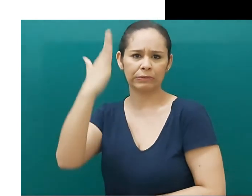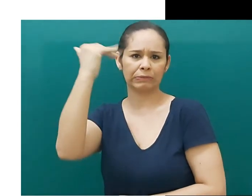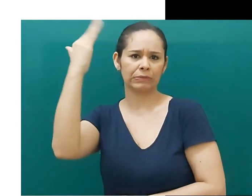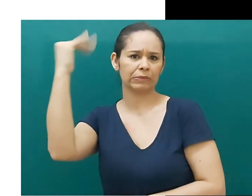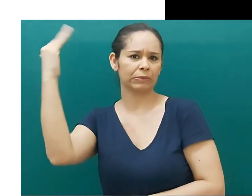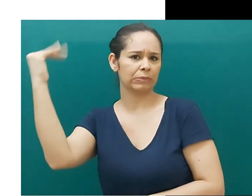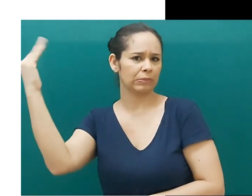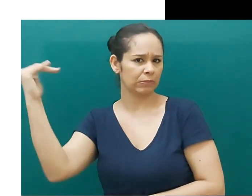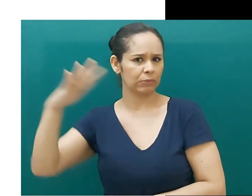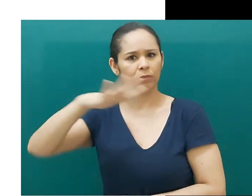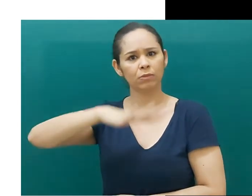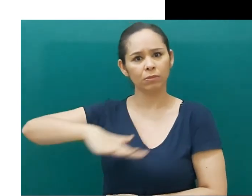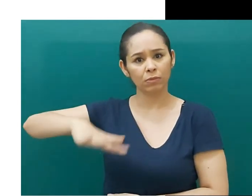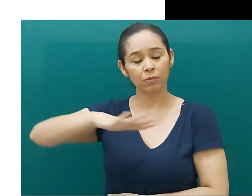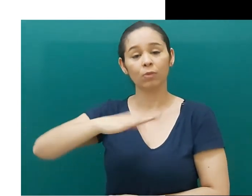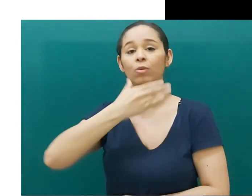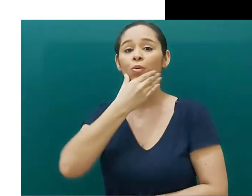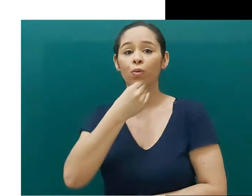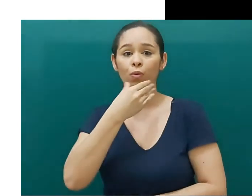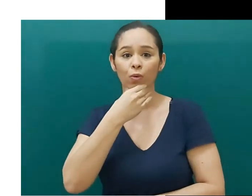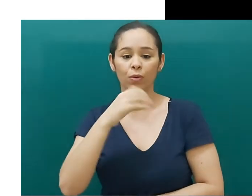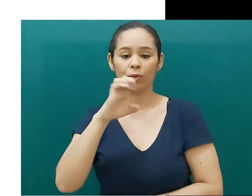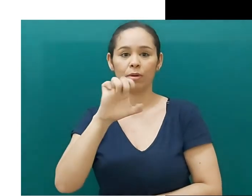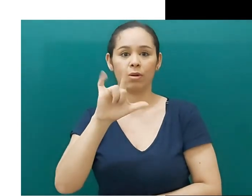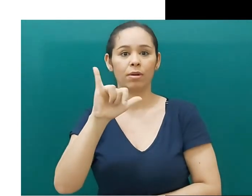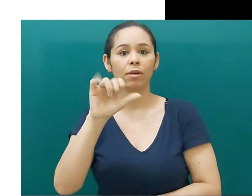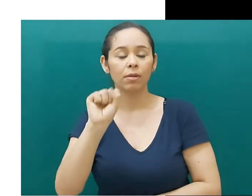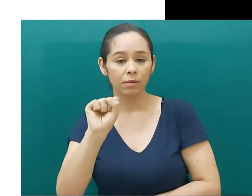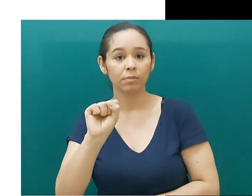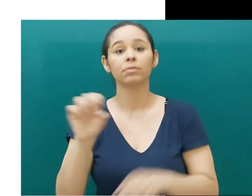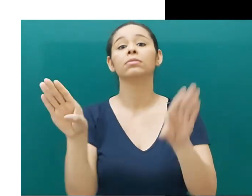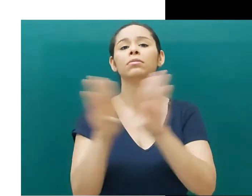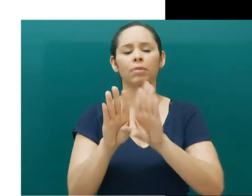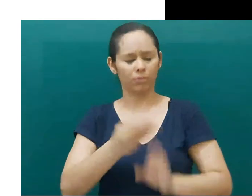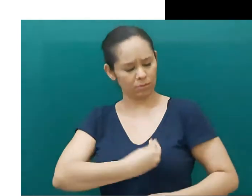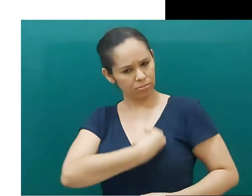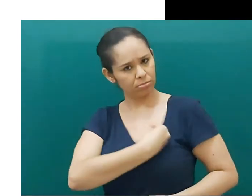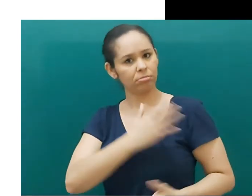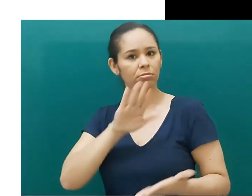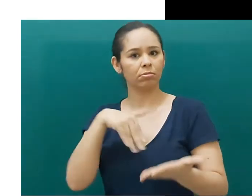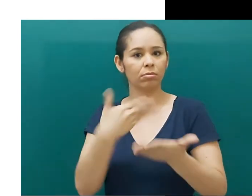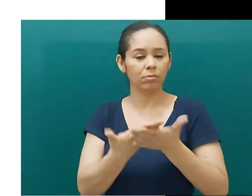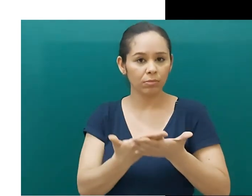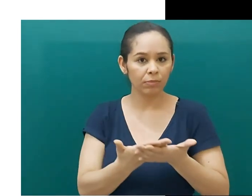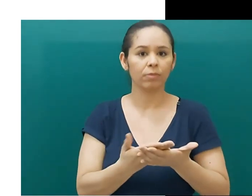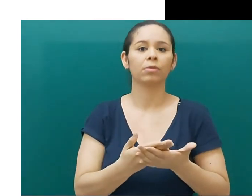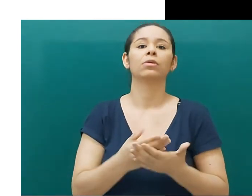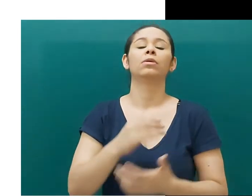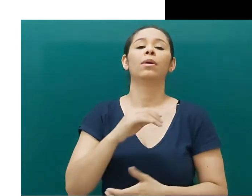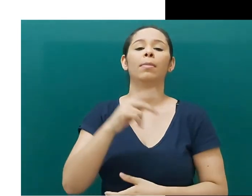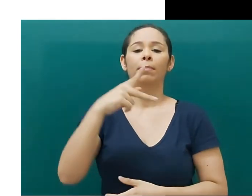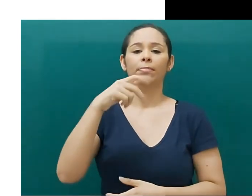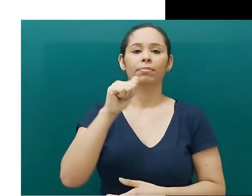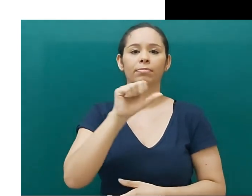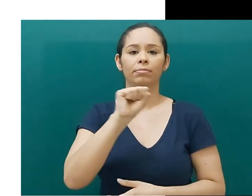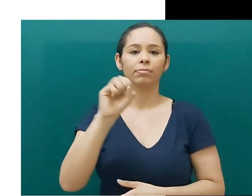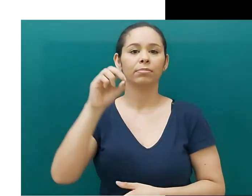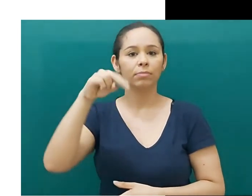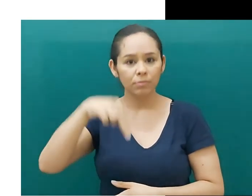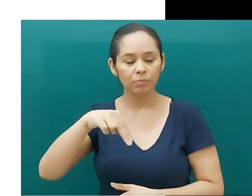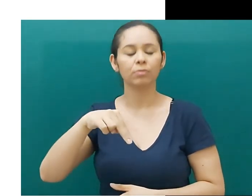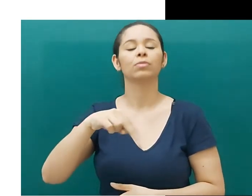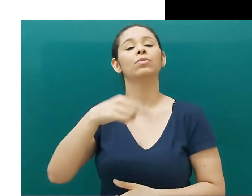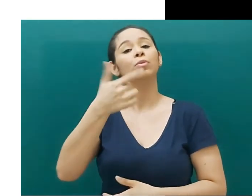na região, o Eli Stephenson, que está vivo ainda, o Sérgio Patient, o René